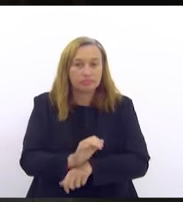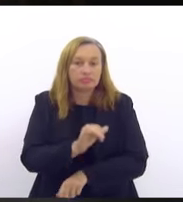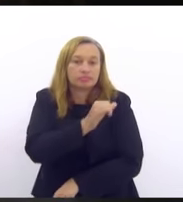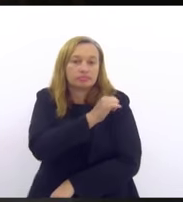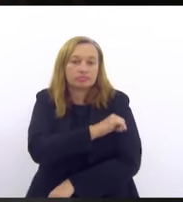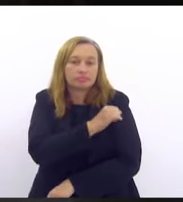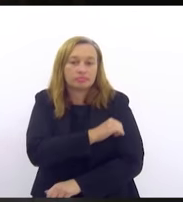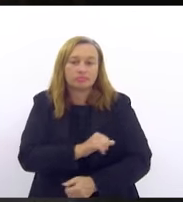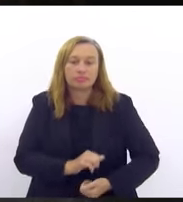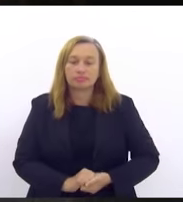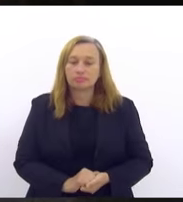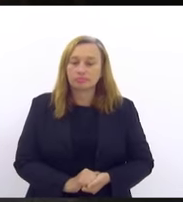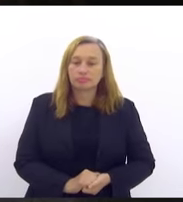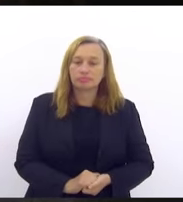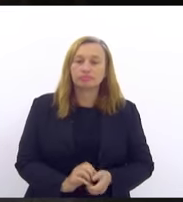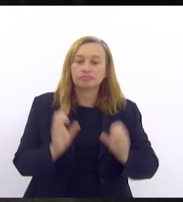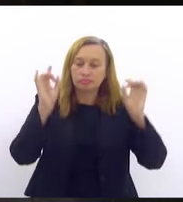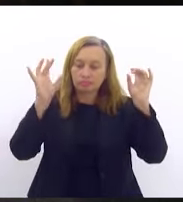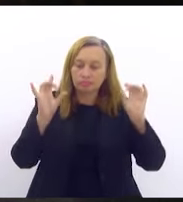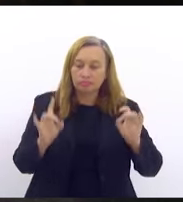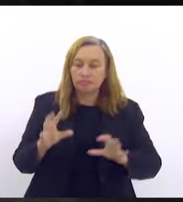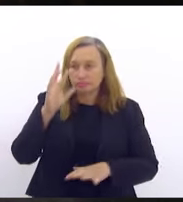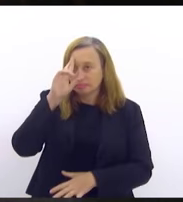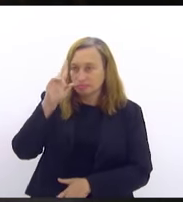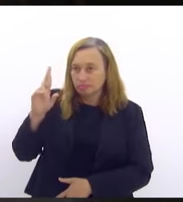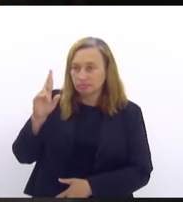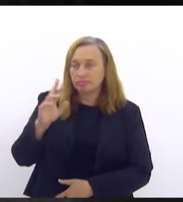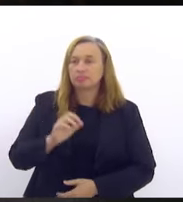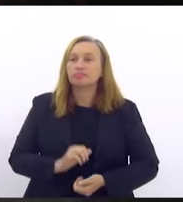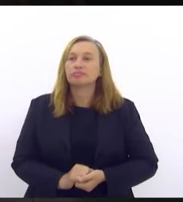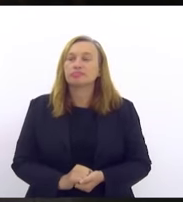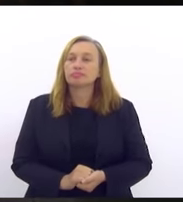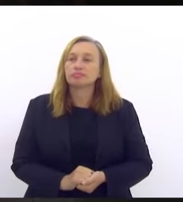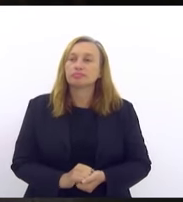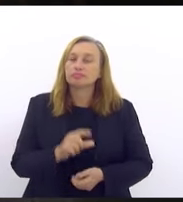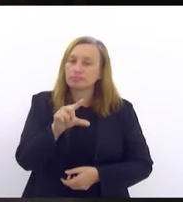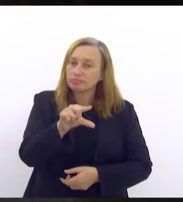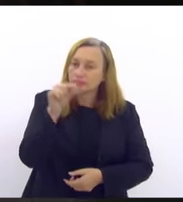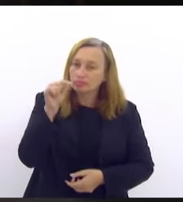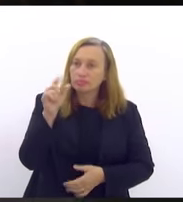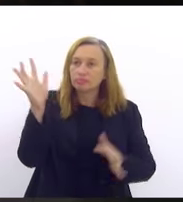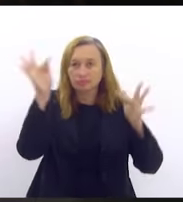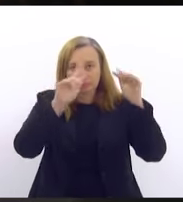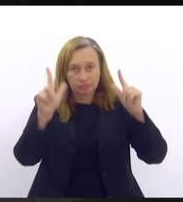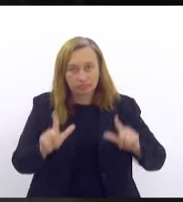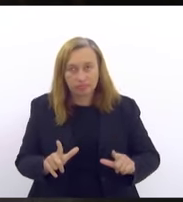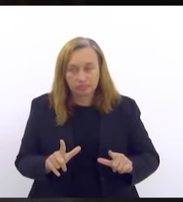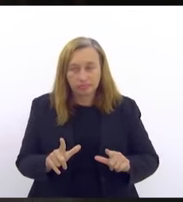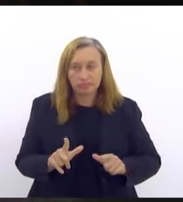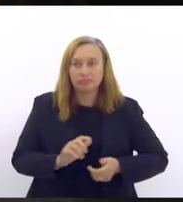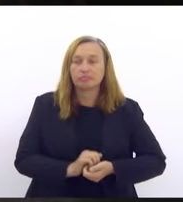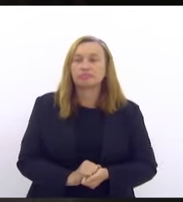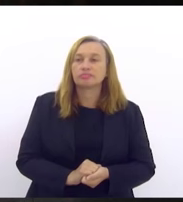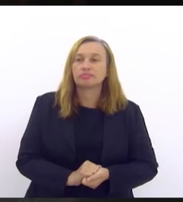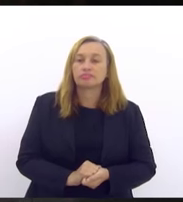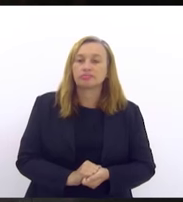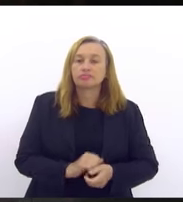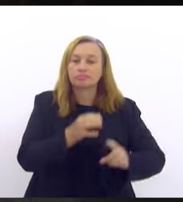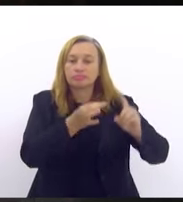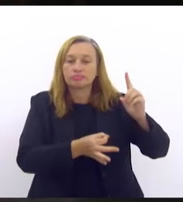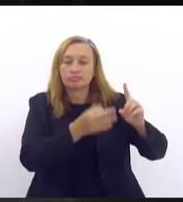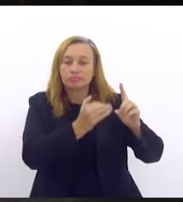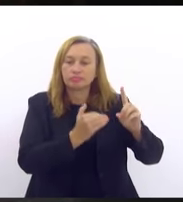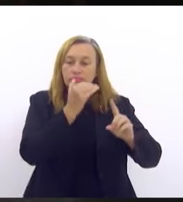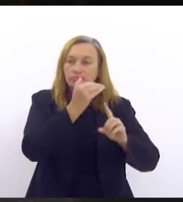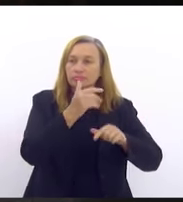Rio de Janeiro especialmente a vossa excelência pela feliz escolha de eleger o Desembargador do